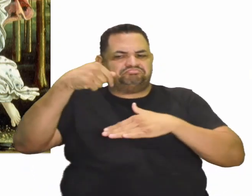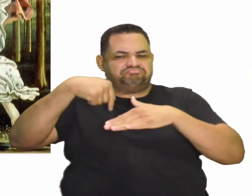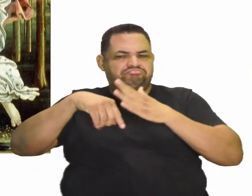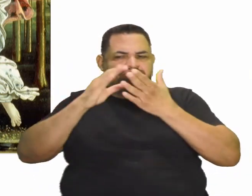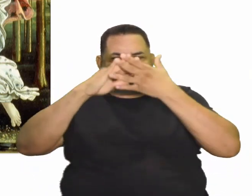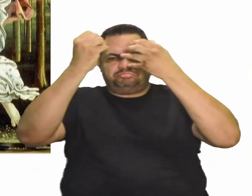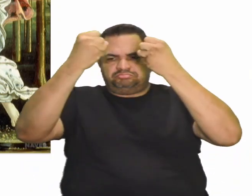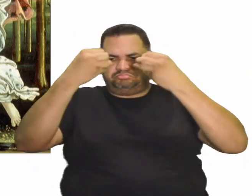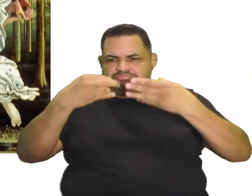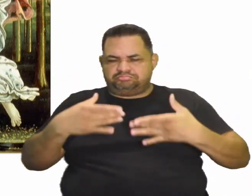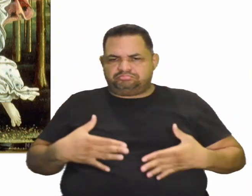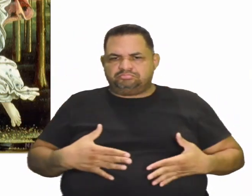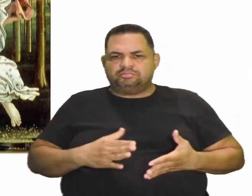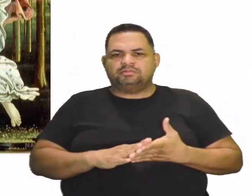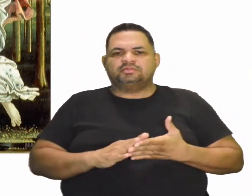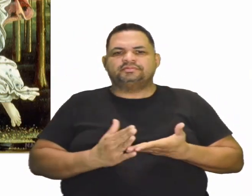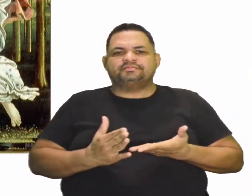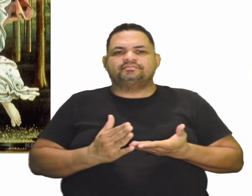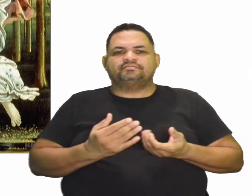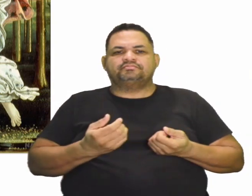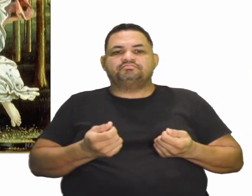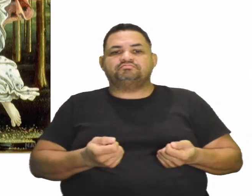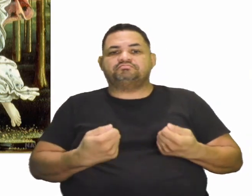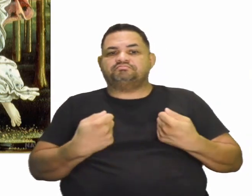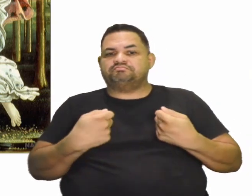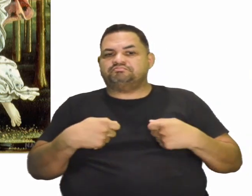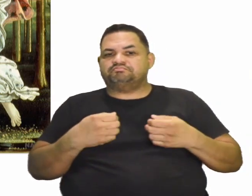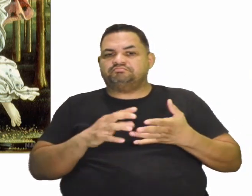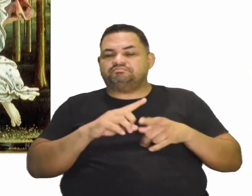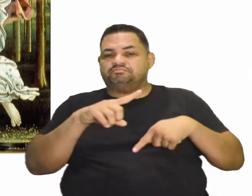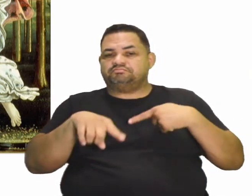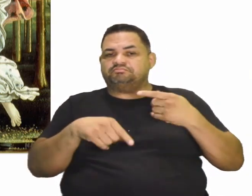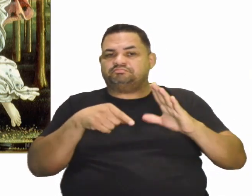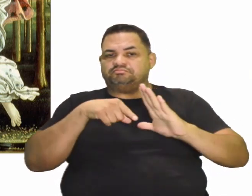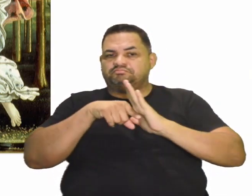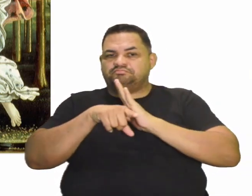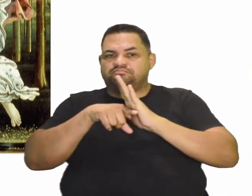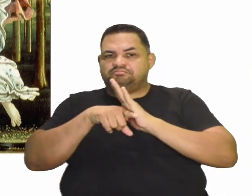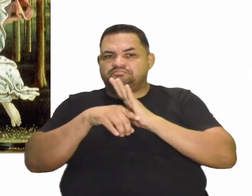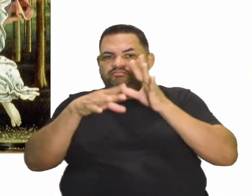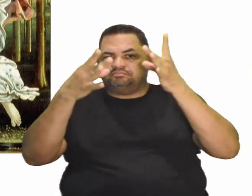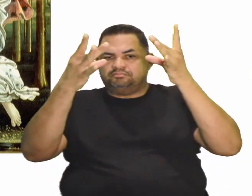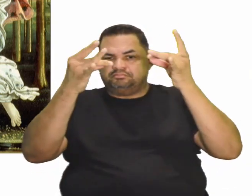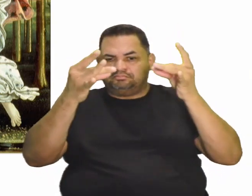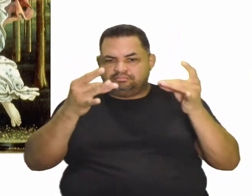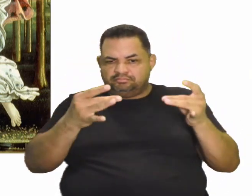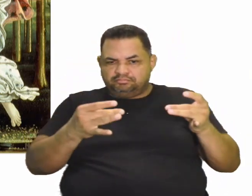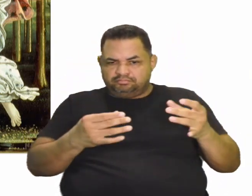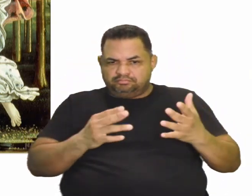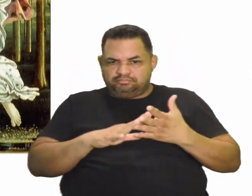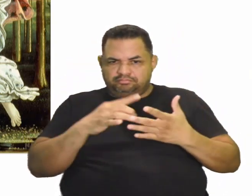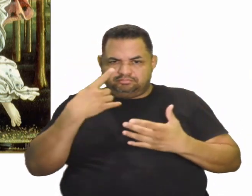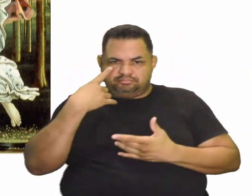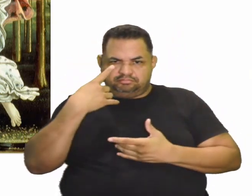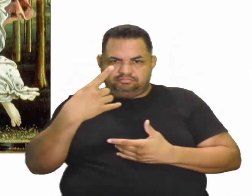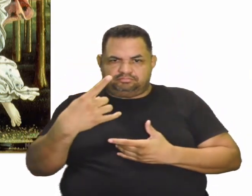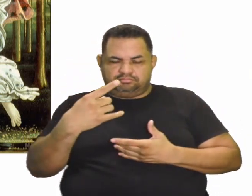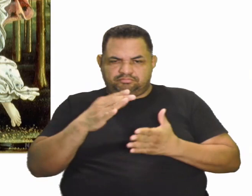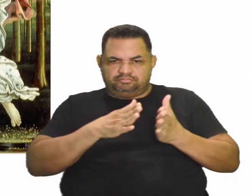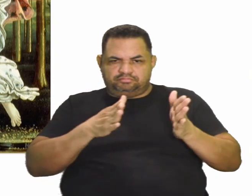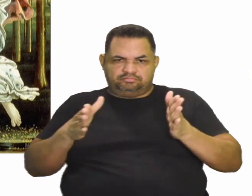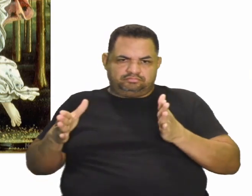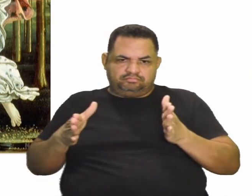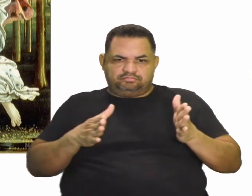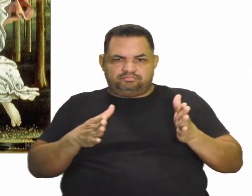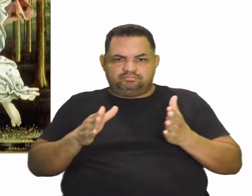dessa mitologia, vocês podem pesquisar depois. Vamos aos detalhes da obra, né? Então, é um período,